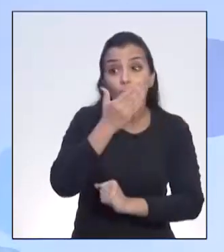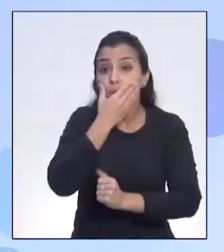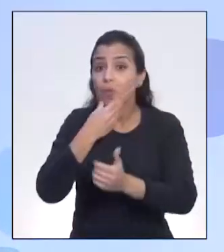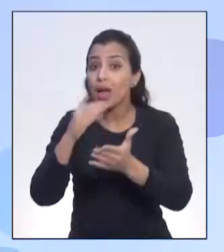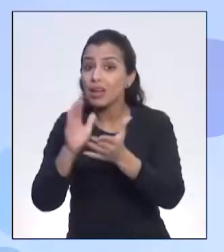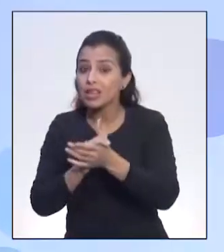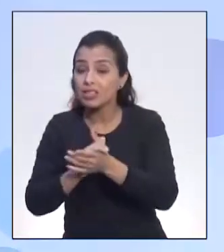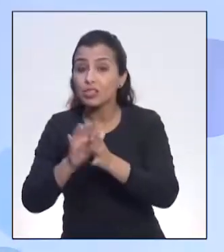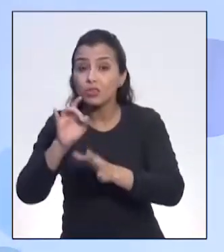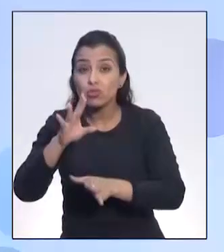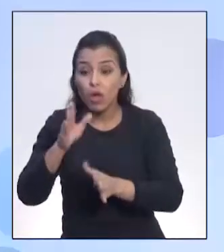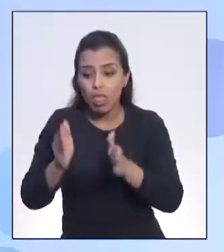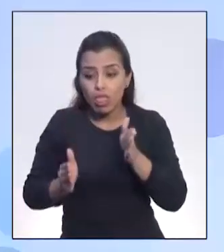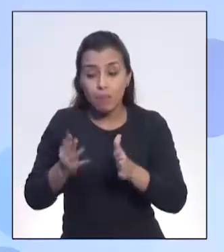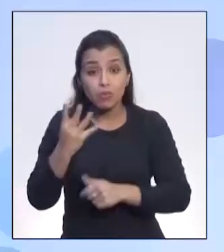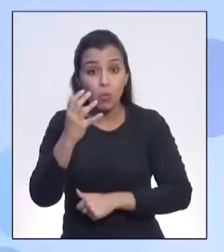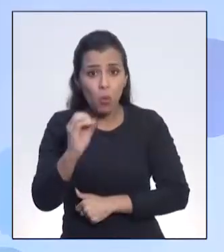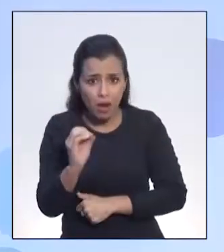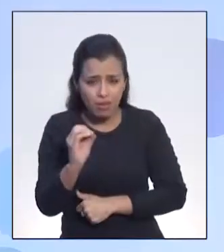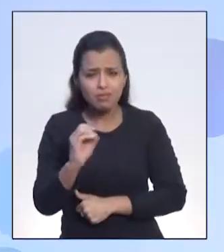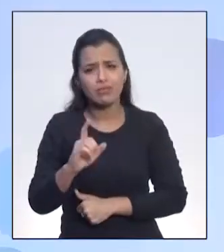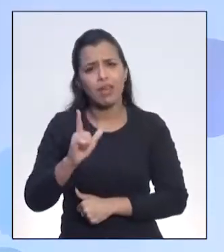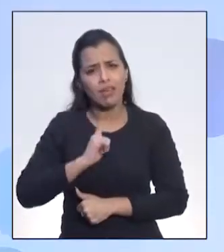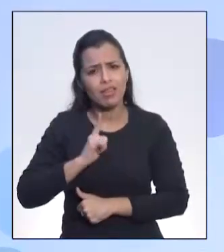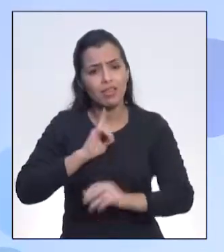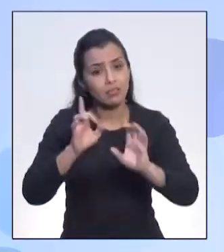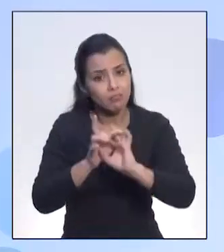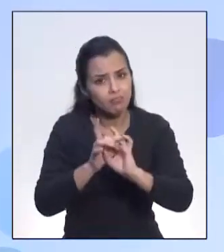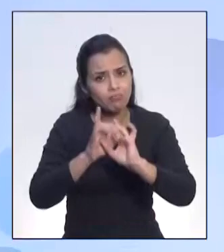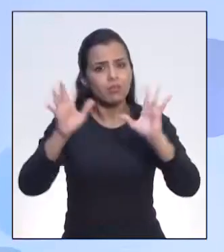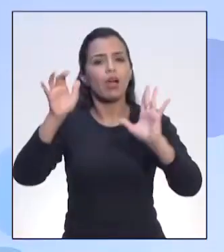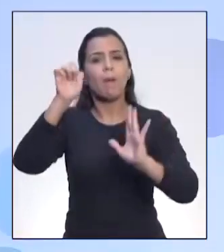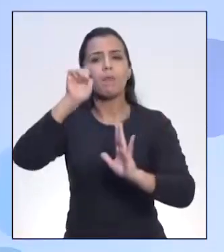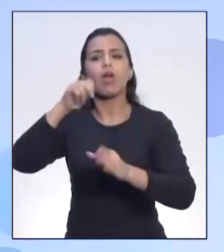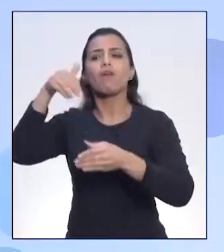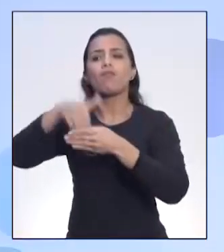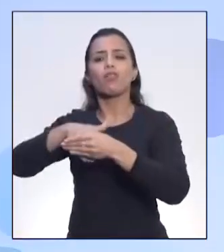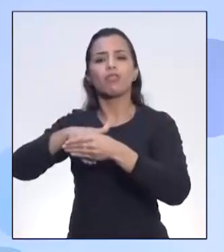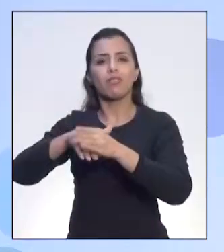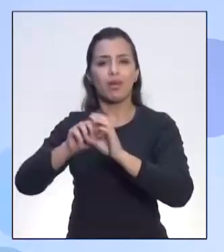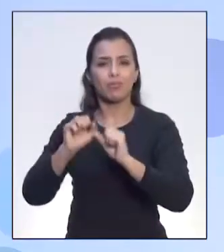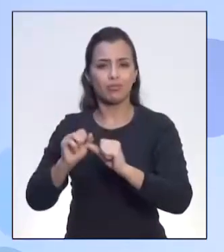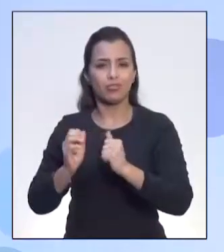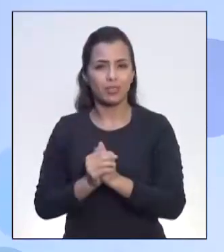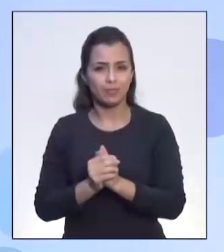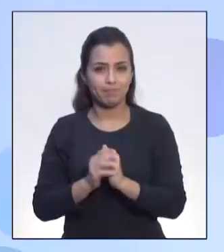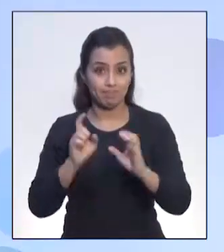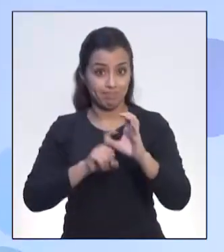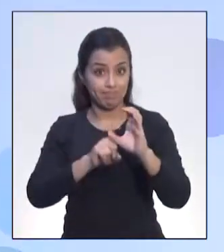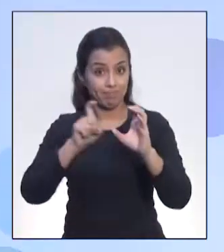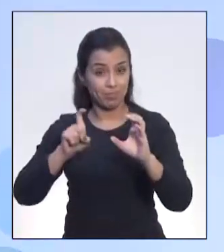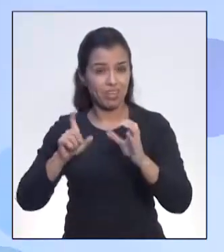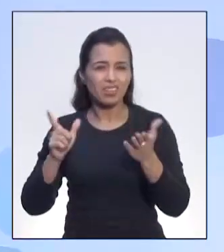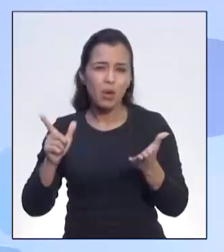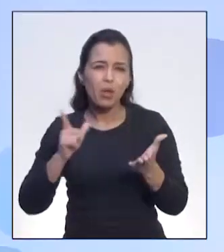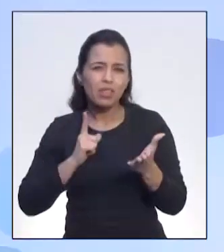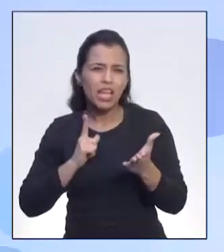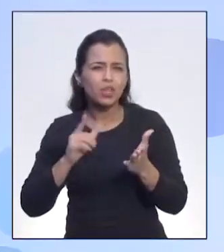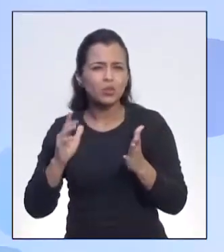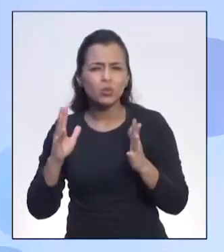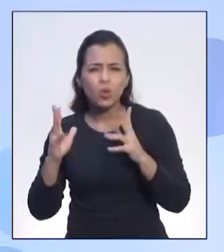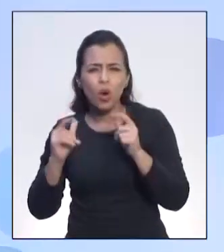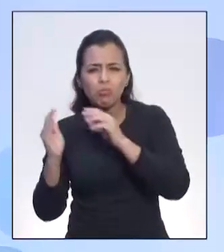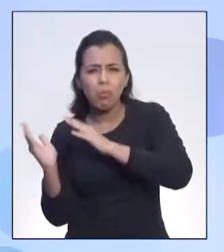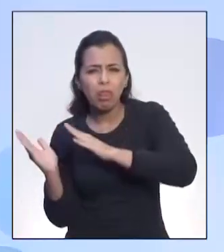década de 40 foi efetivado enquanto um direito de fato. Então, nós reconstituímos um cenário histórico